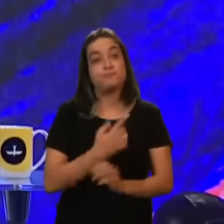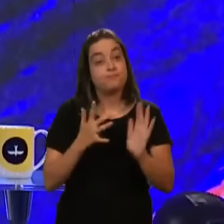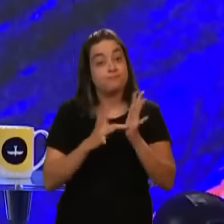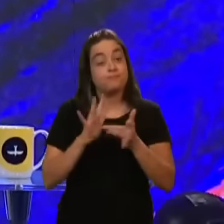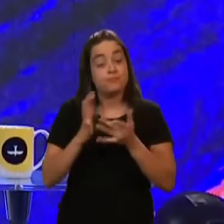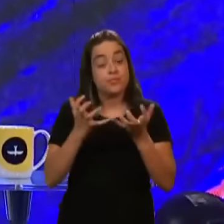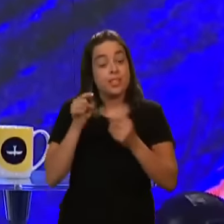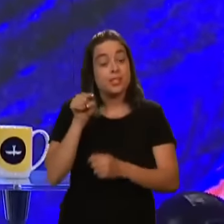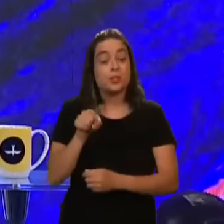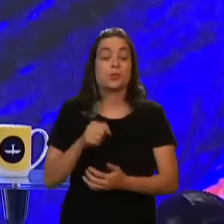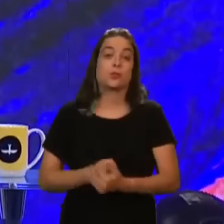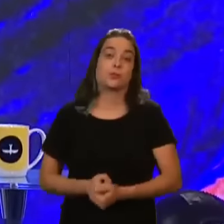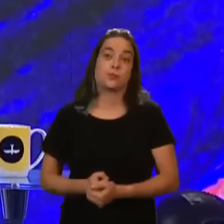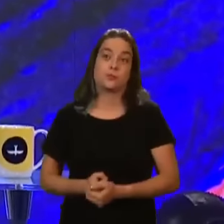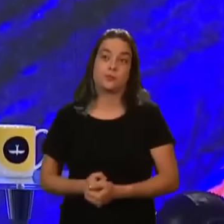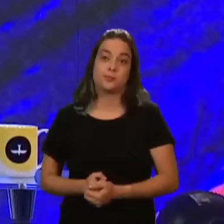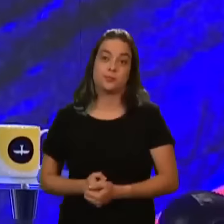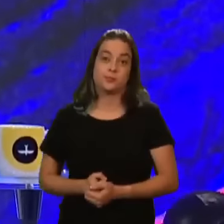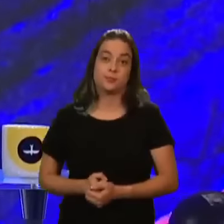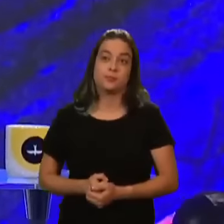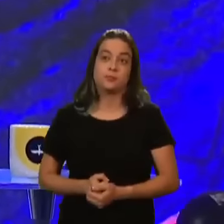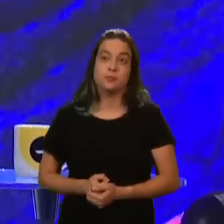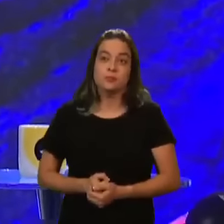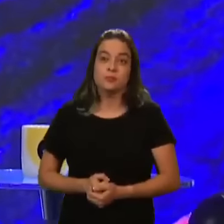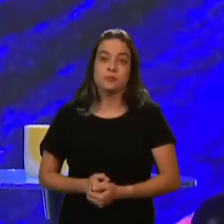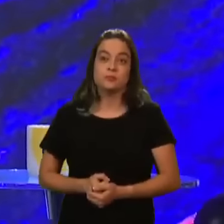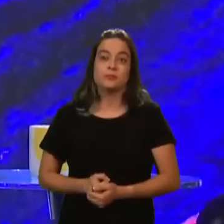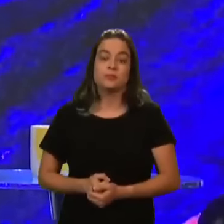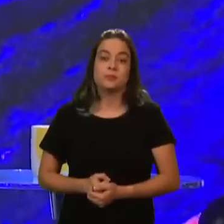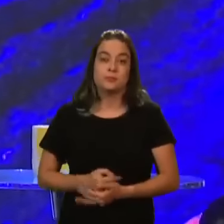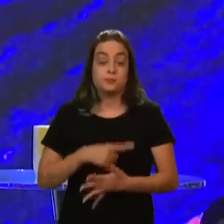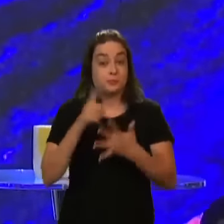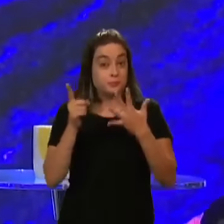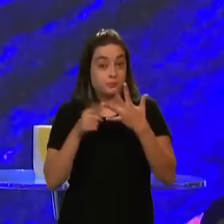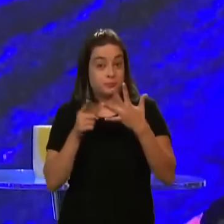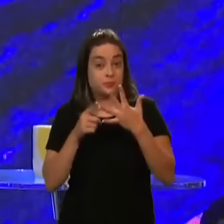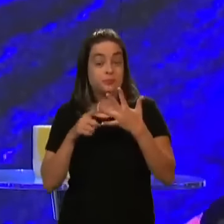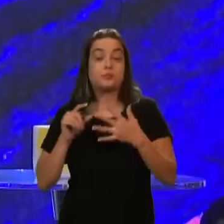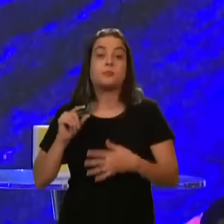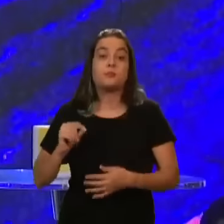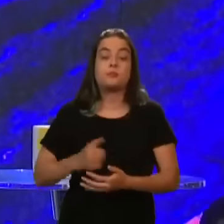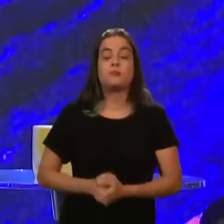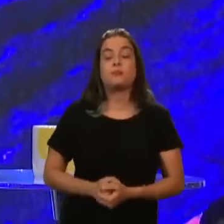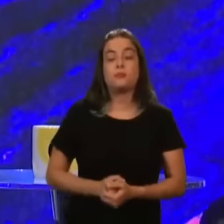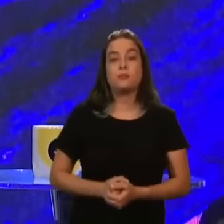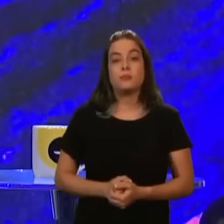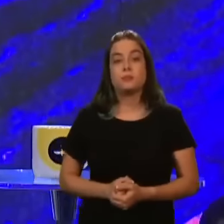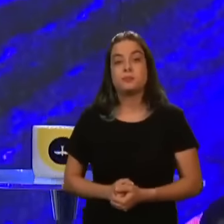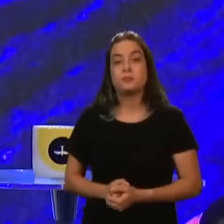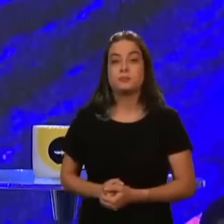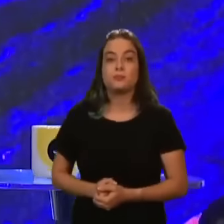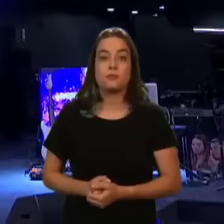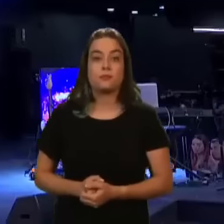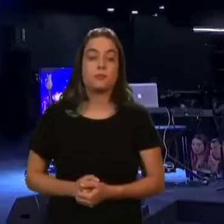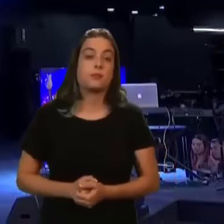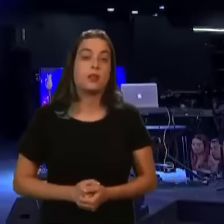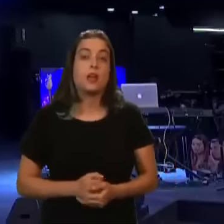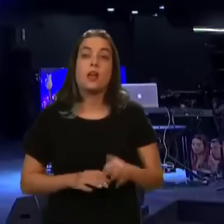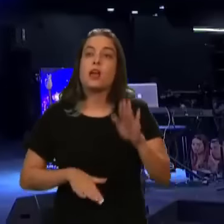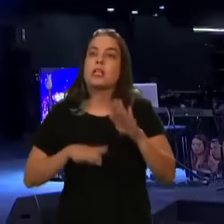nós, que nós o honremos. Quarta coisa que eles fizeram: confessaram sua falta de